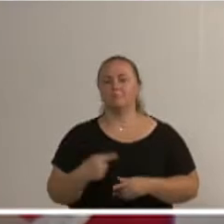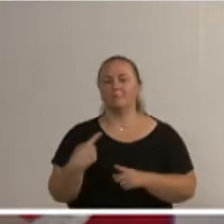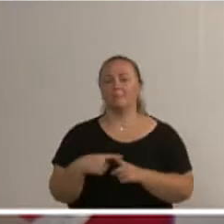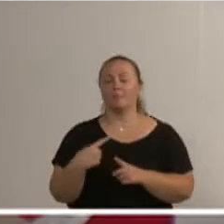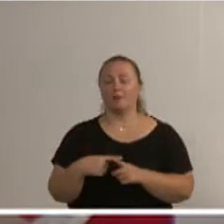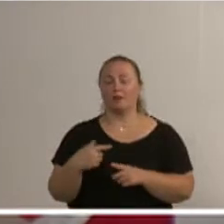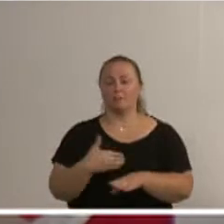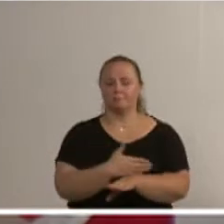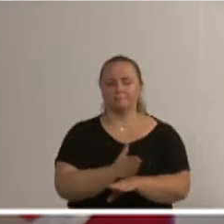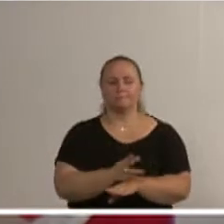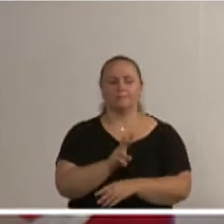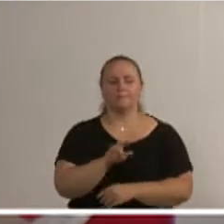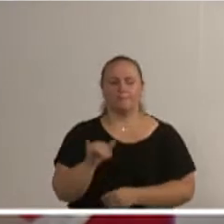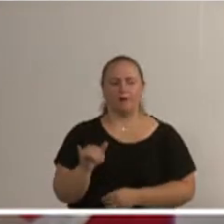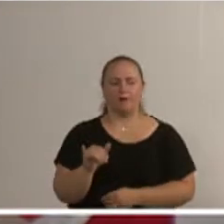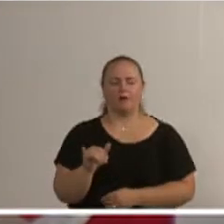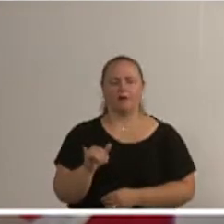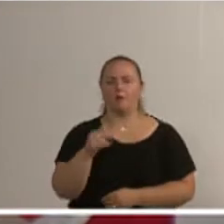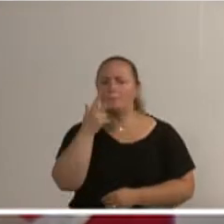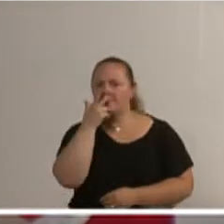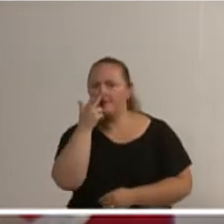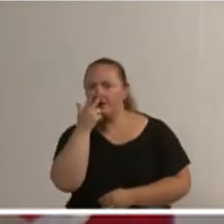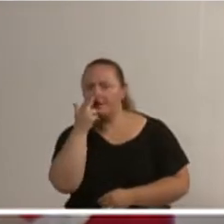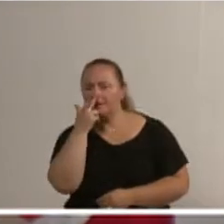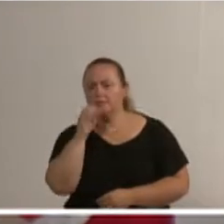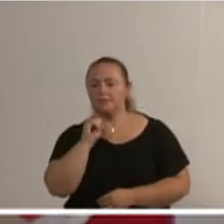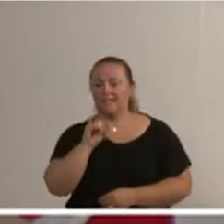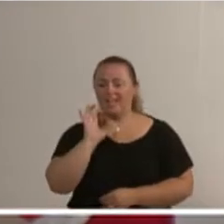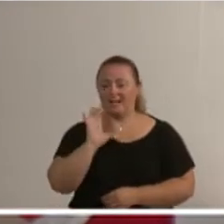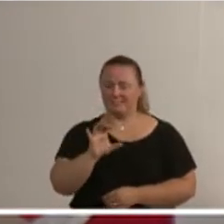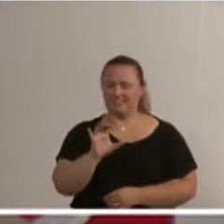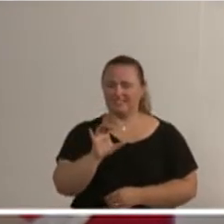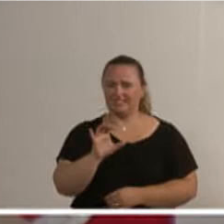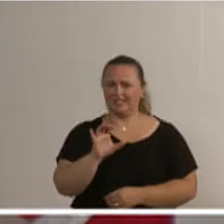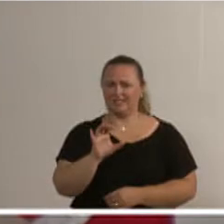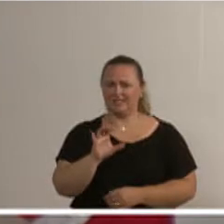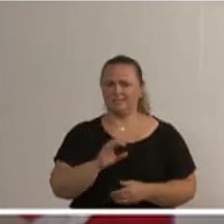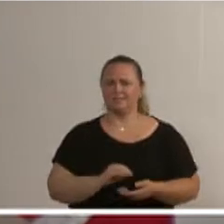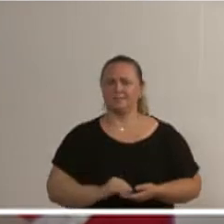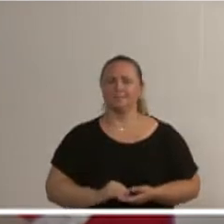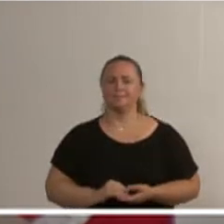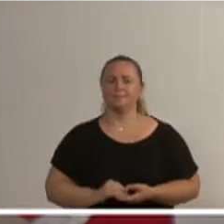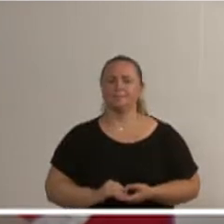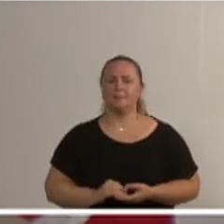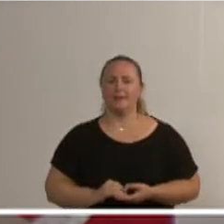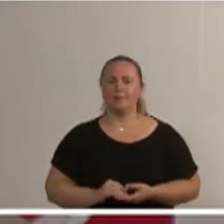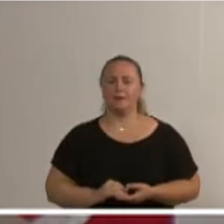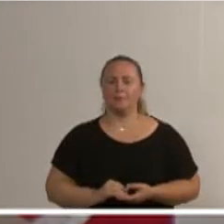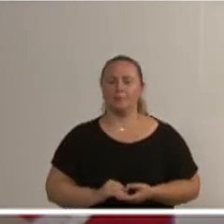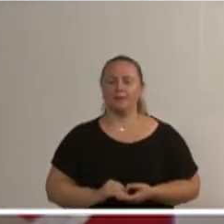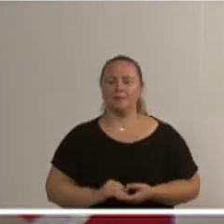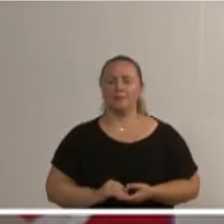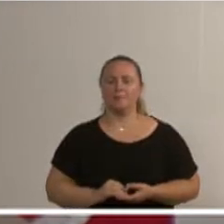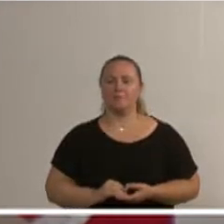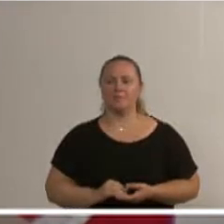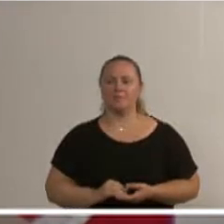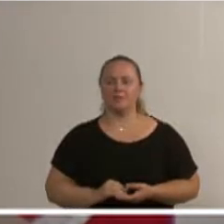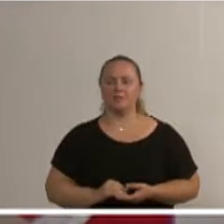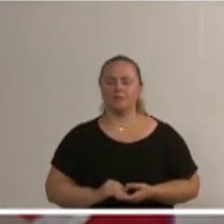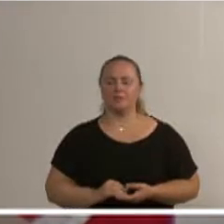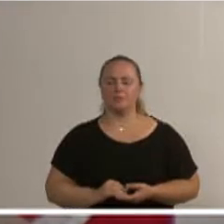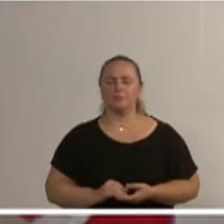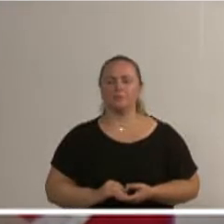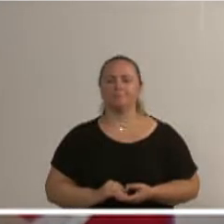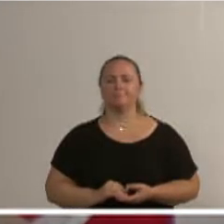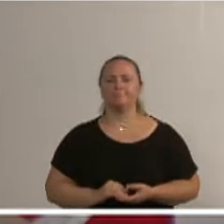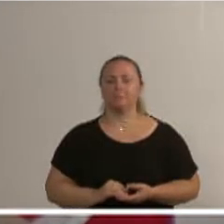assim vai dar certo, ou coisa parecida. Porque se fosse dessa forma, nós não teríamos feito essa audiência pública com